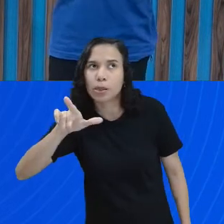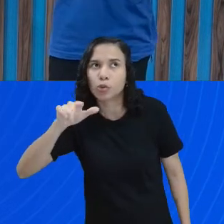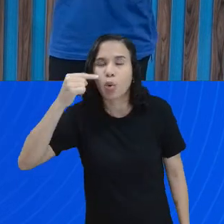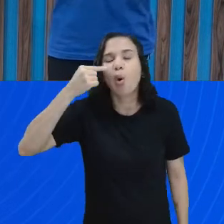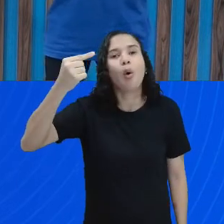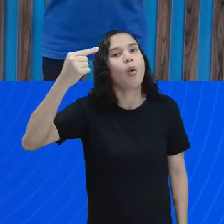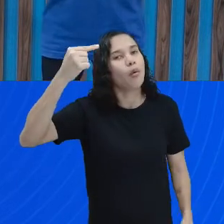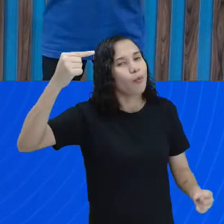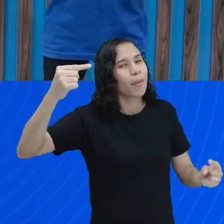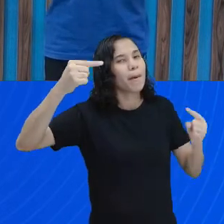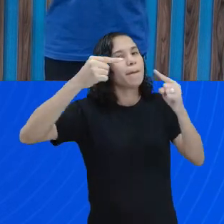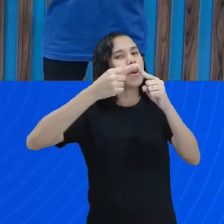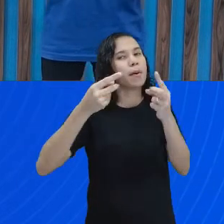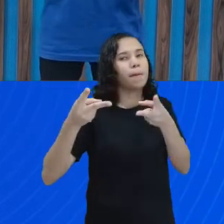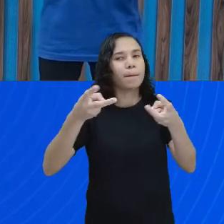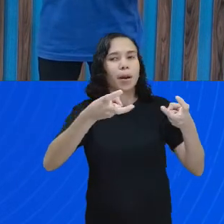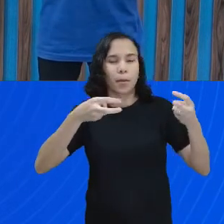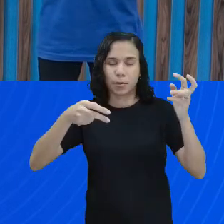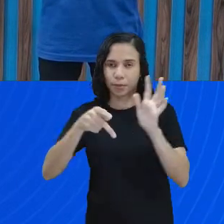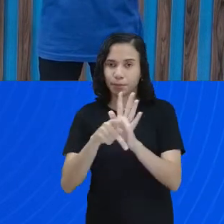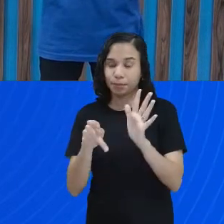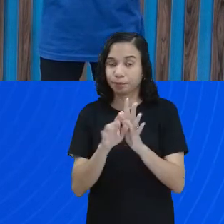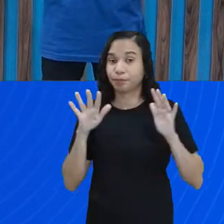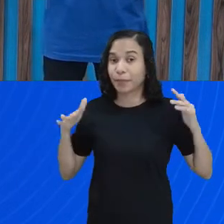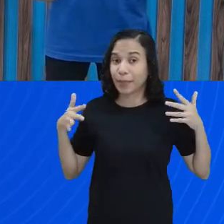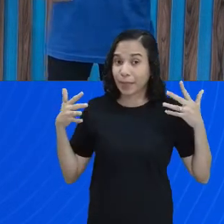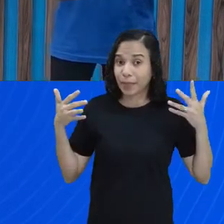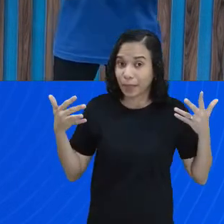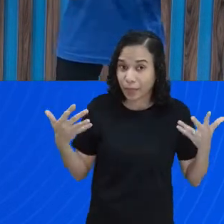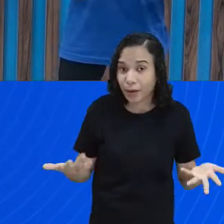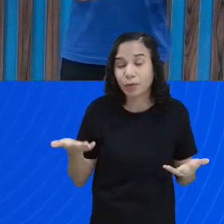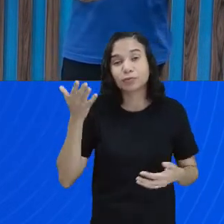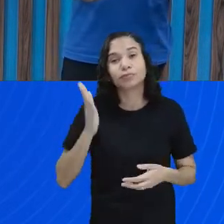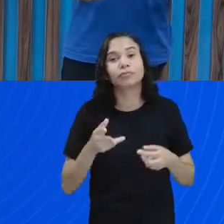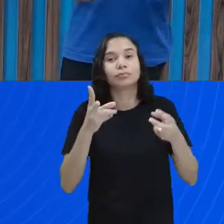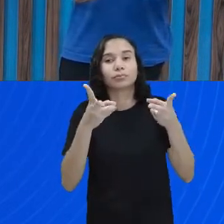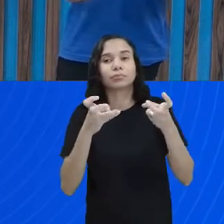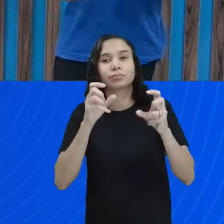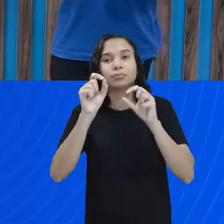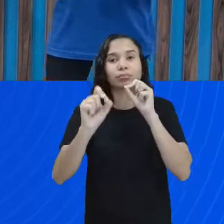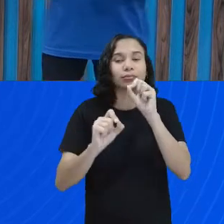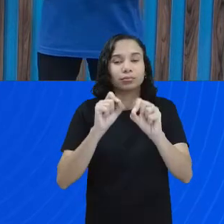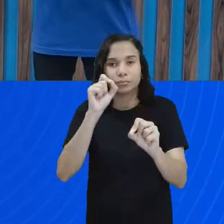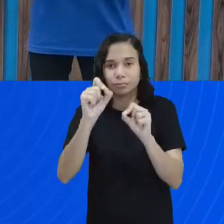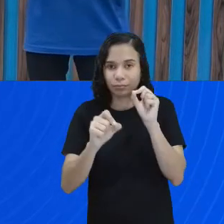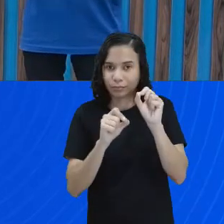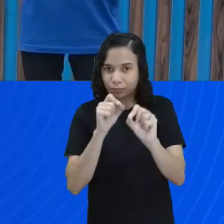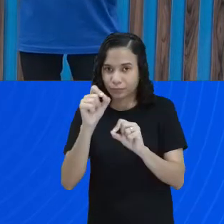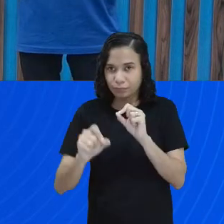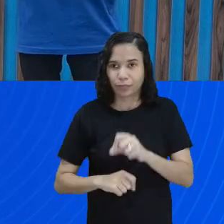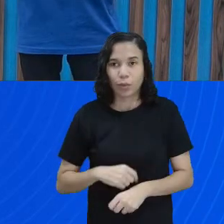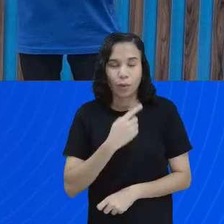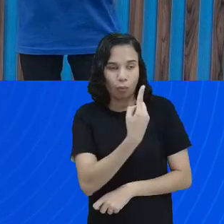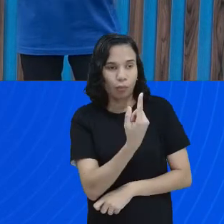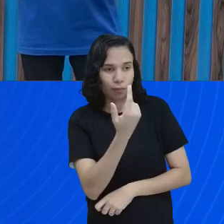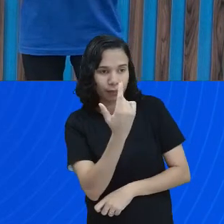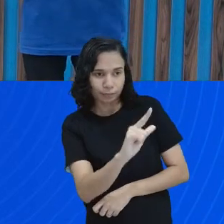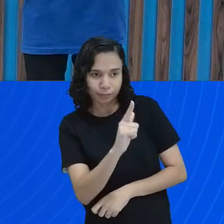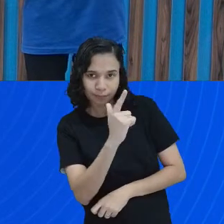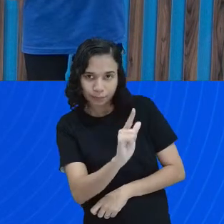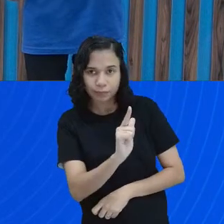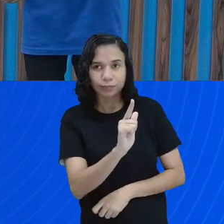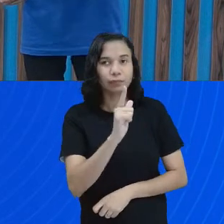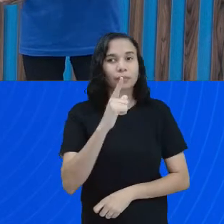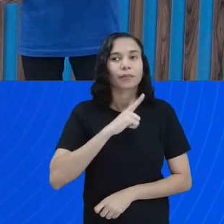ó, já tá para perceber as conversões de unidades. Então, dá para perceber que 1 litro,